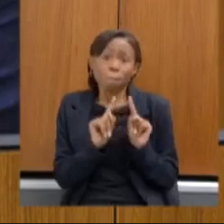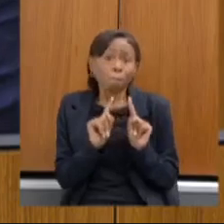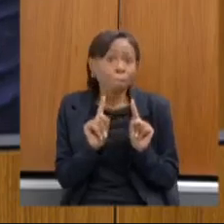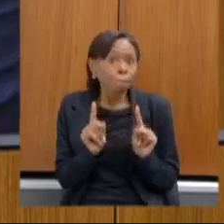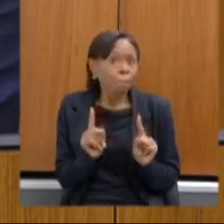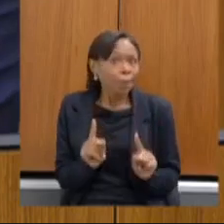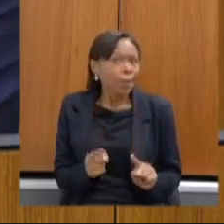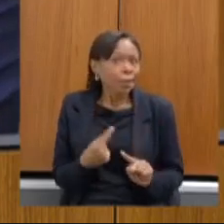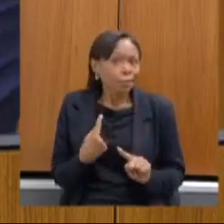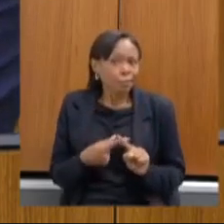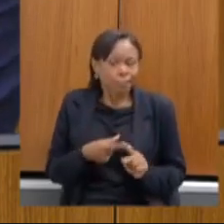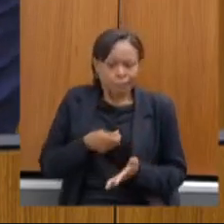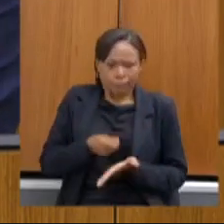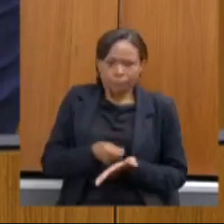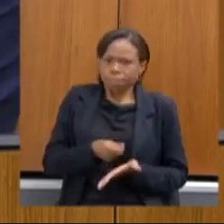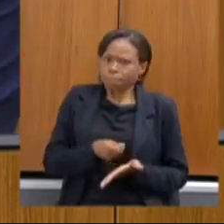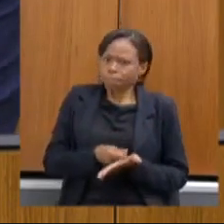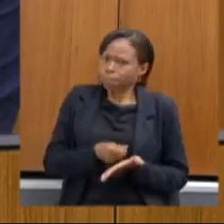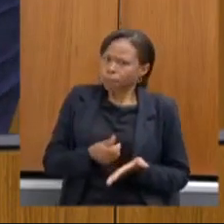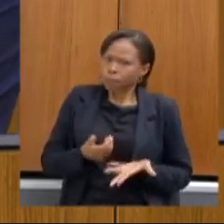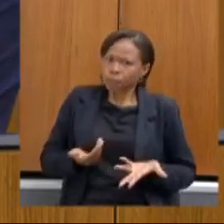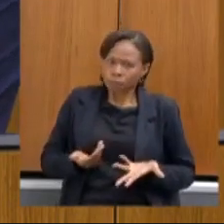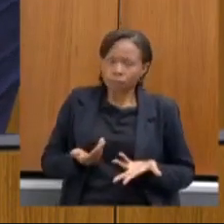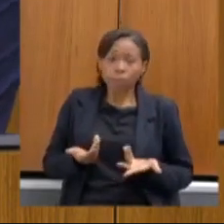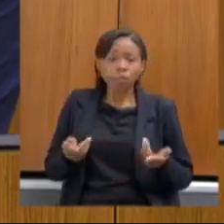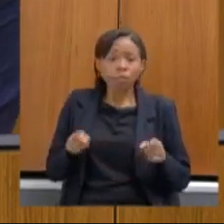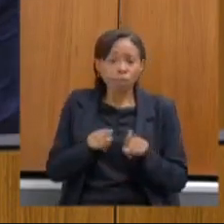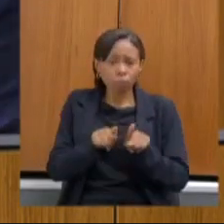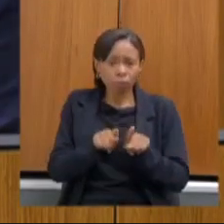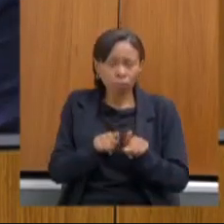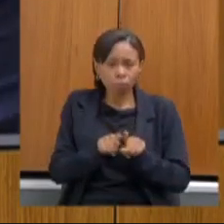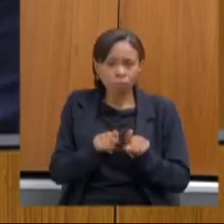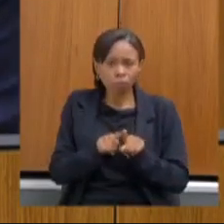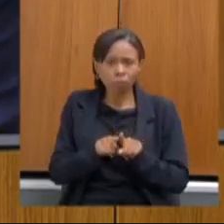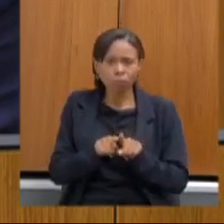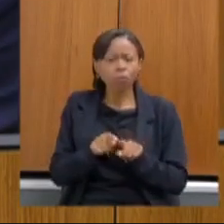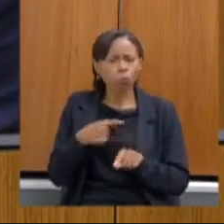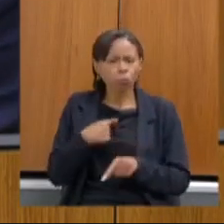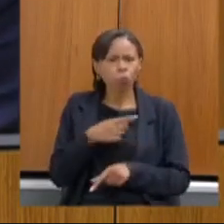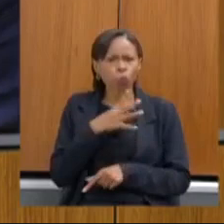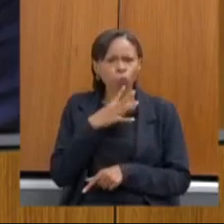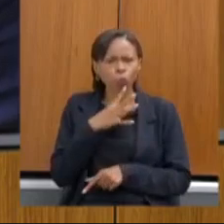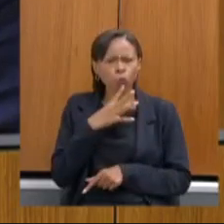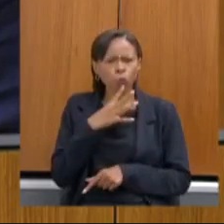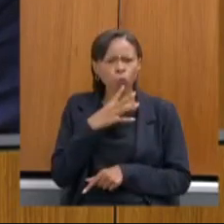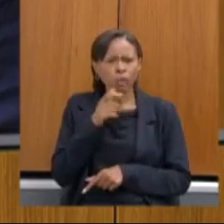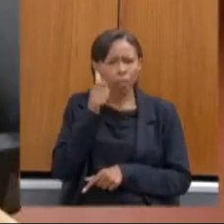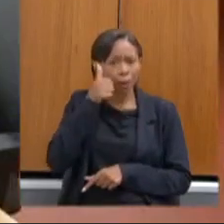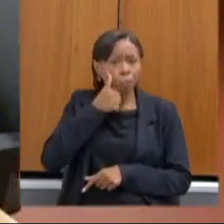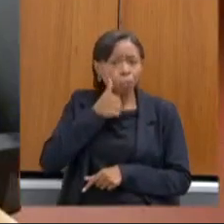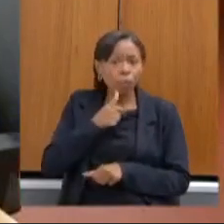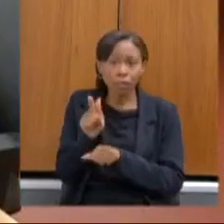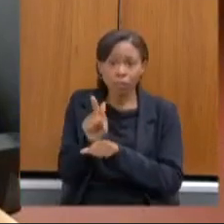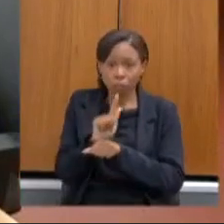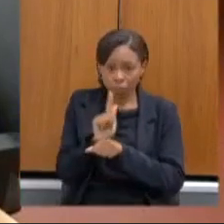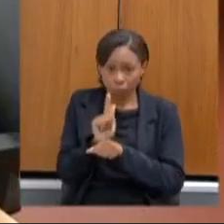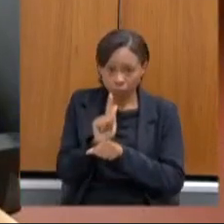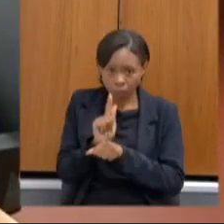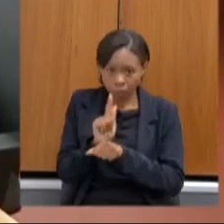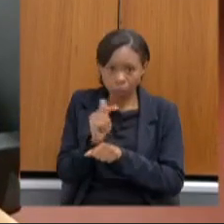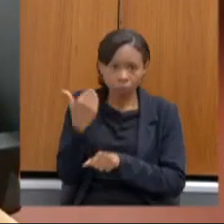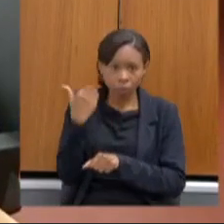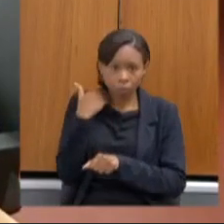cima de apertar e não acontecer mais eu e outra coisa tem eu conheço uma gerente de banco Rafael